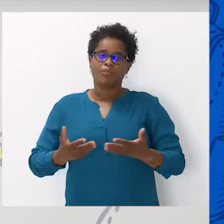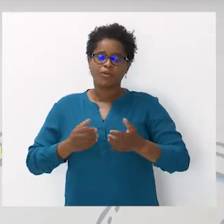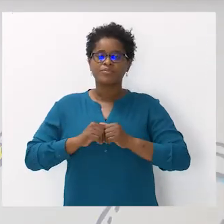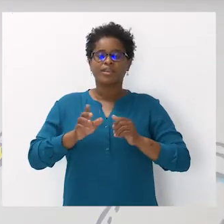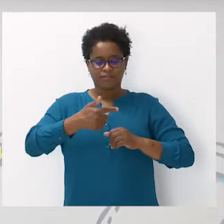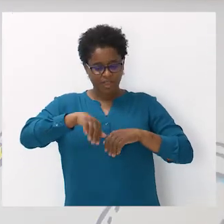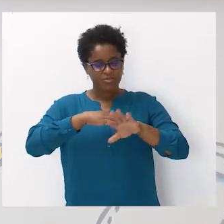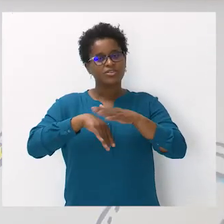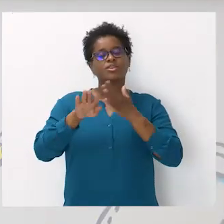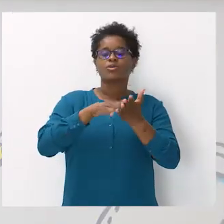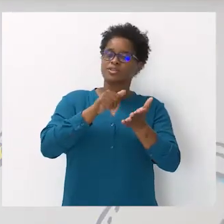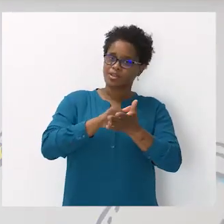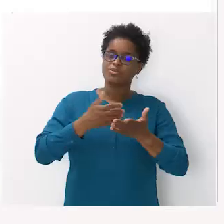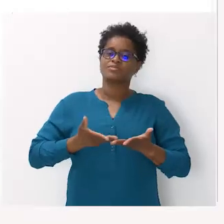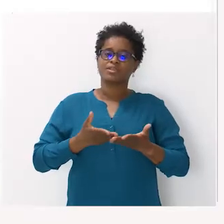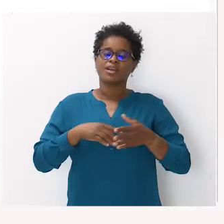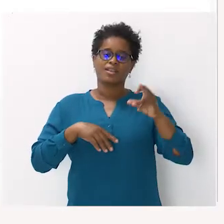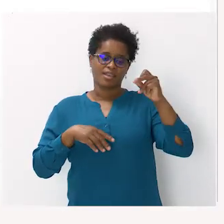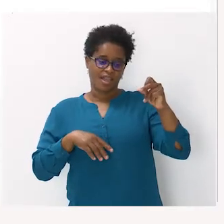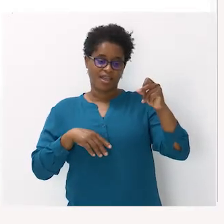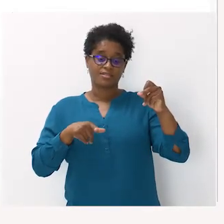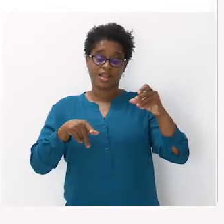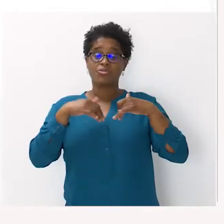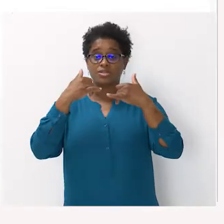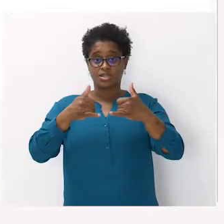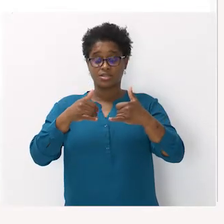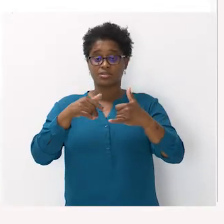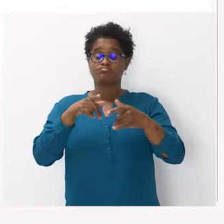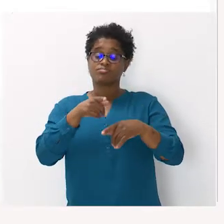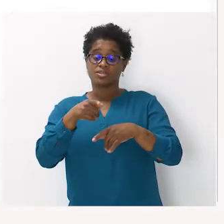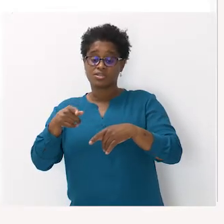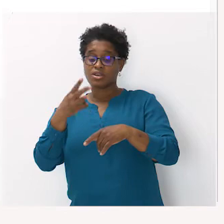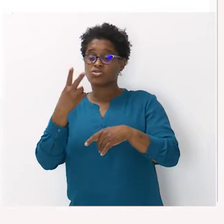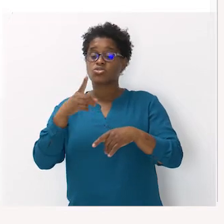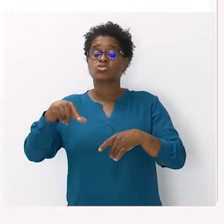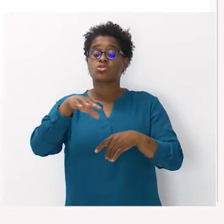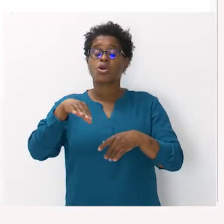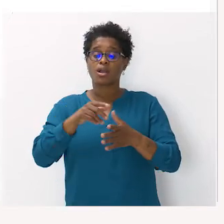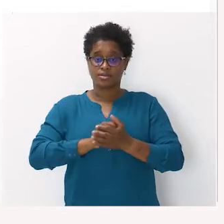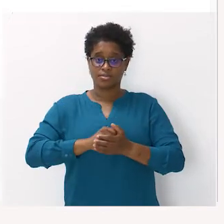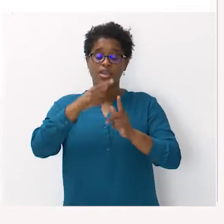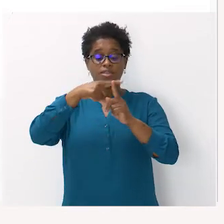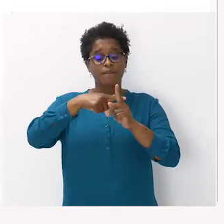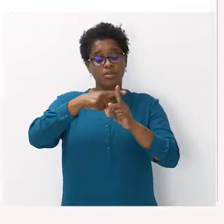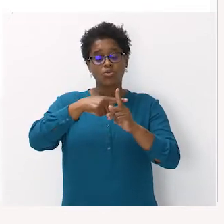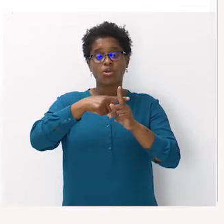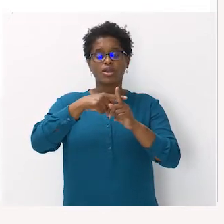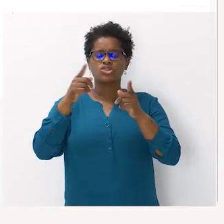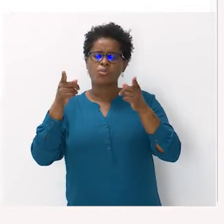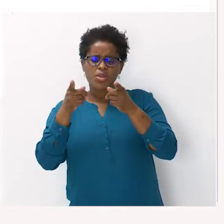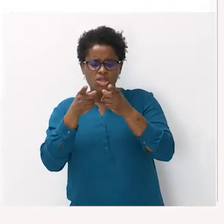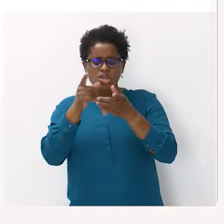Bom, vamos ao coração. A linha A diz o seguinte, indica dois locais em que as temperaturas